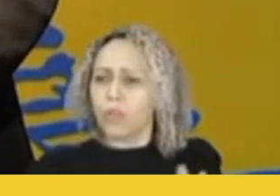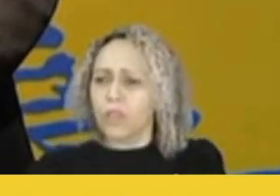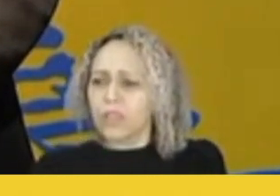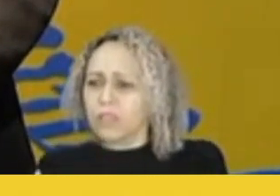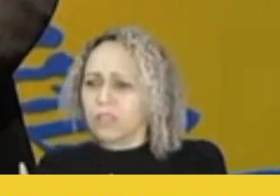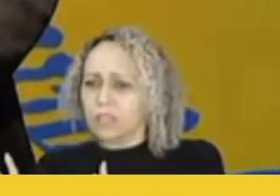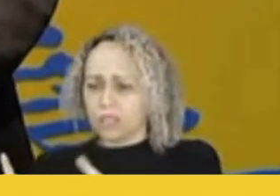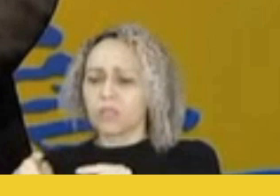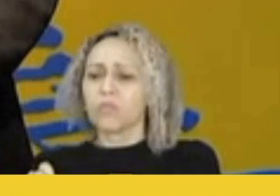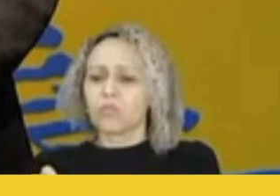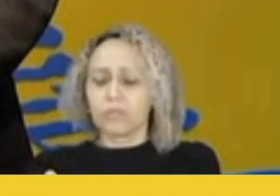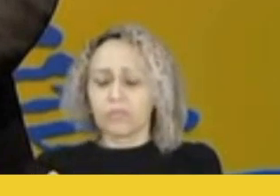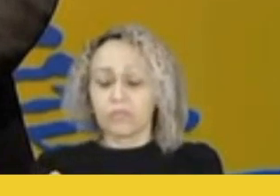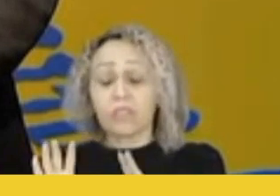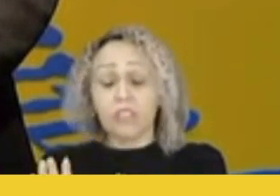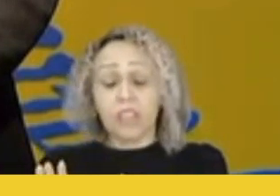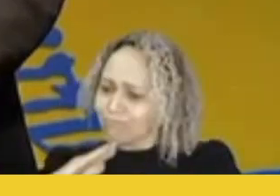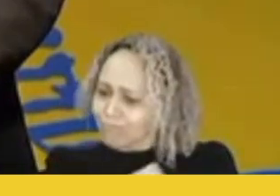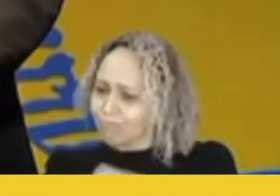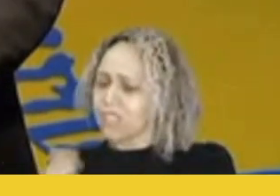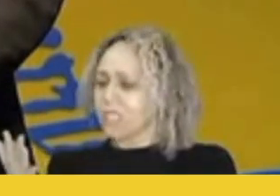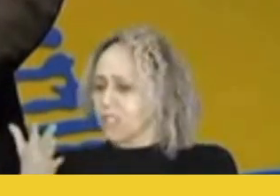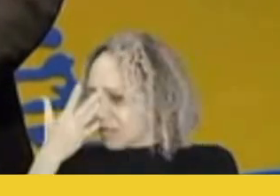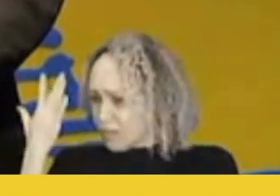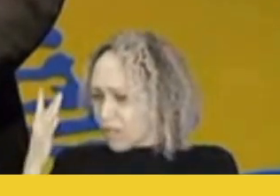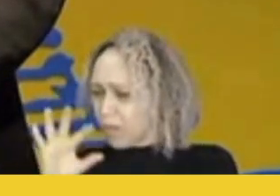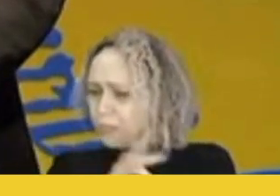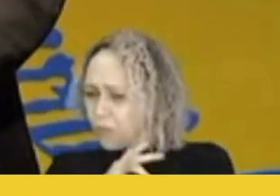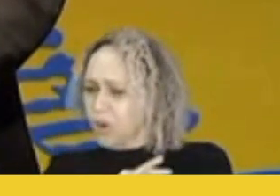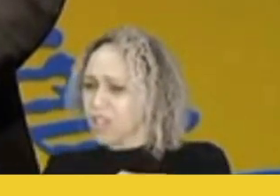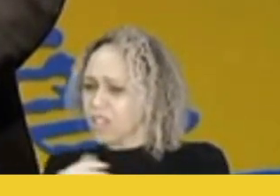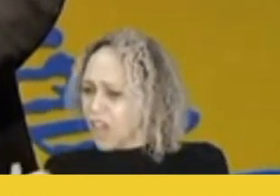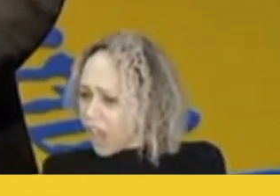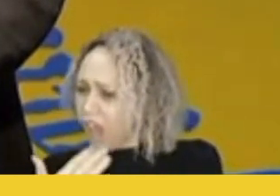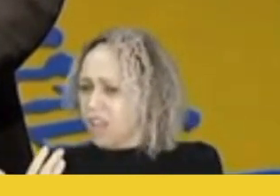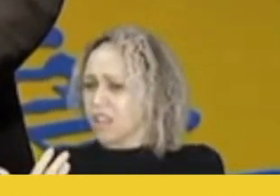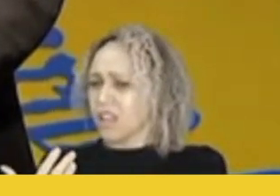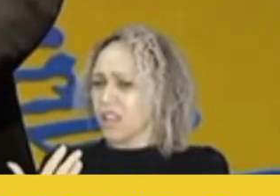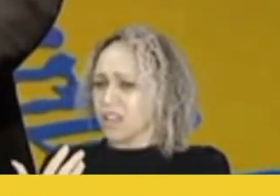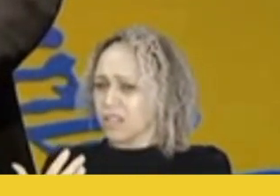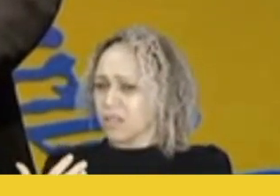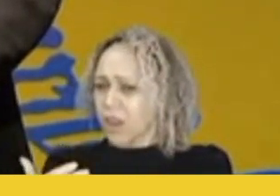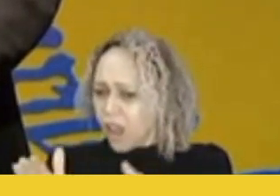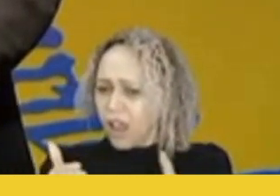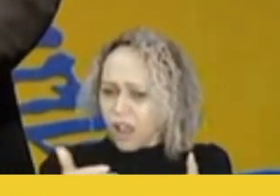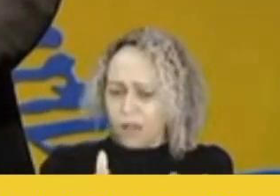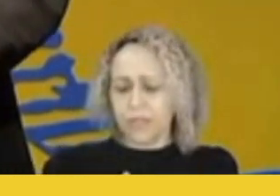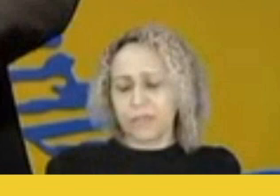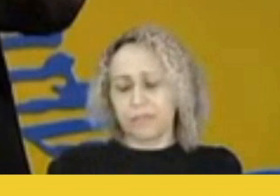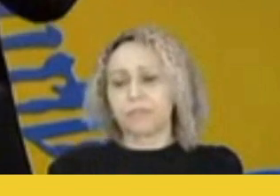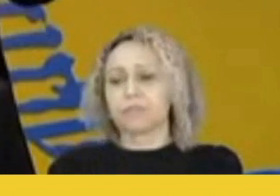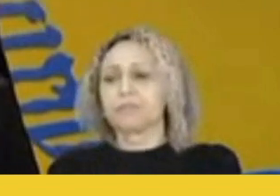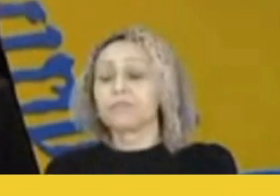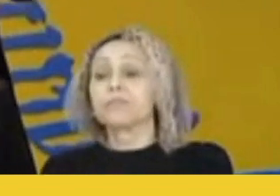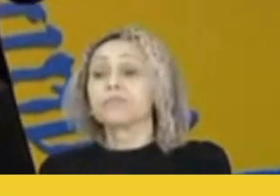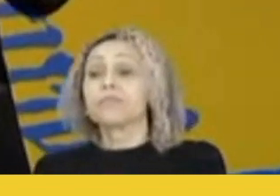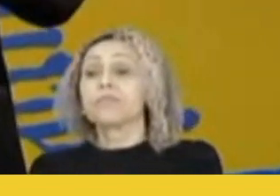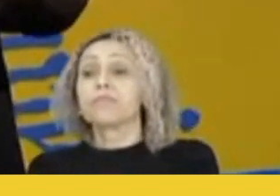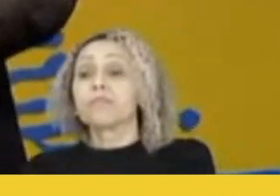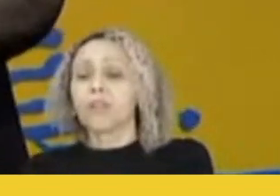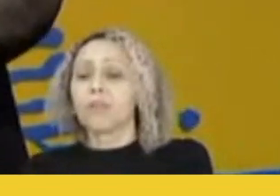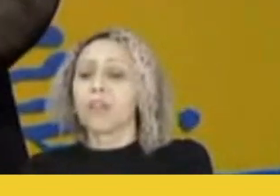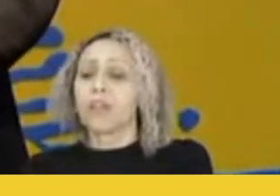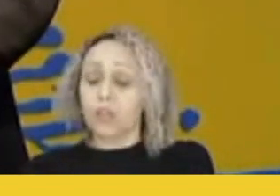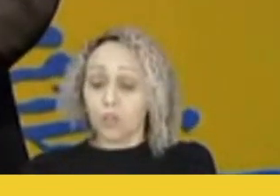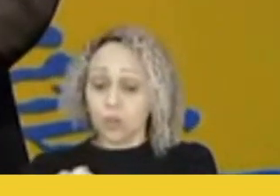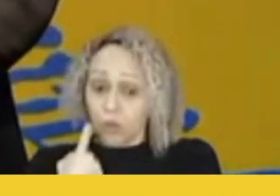de garantir a autoridade da lei. Nós estamos cumprindo uma diretriz do presidente Lula de ouvir a